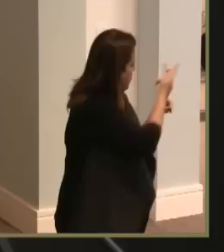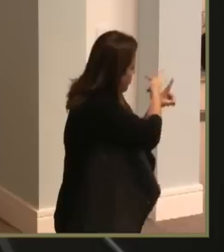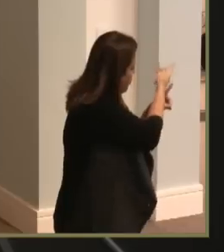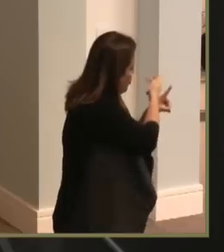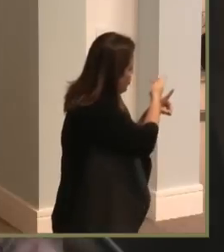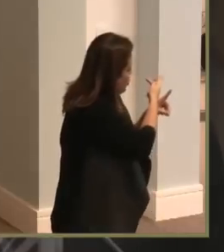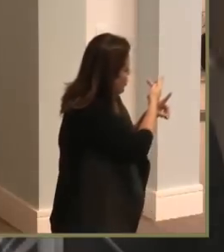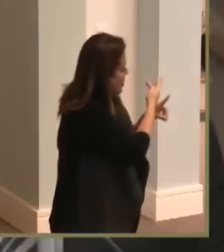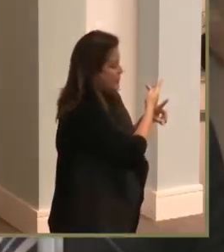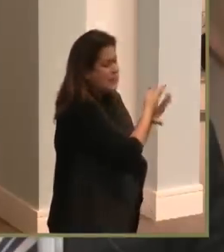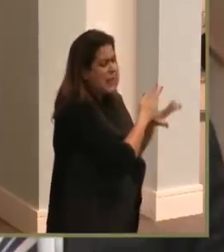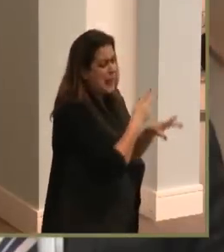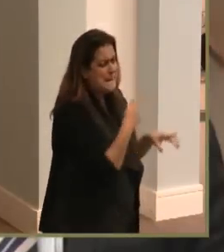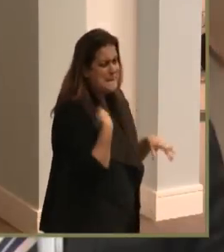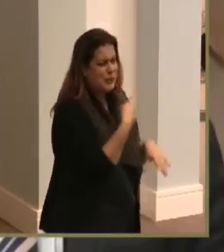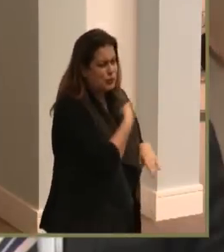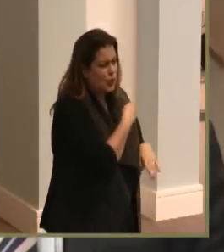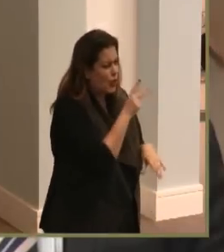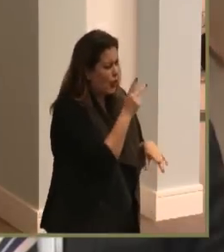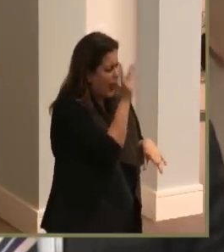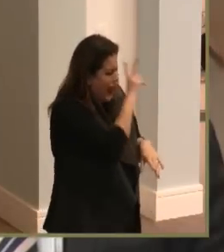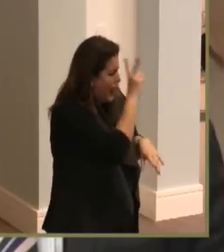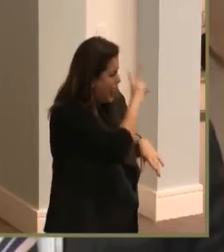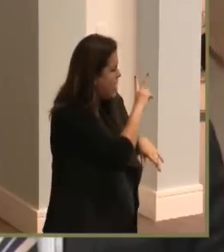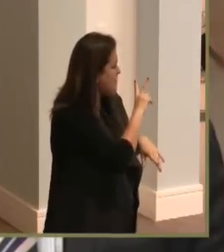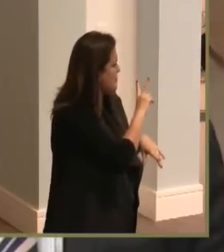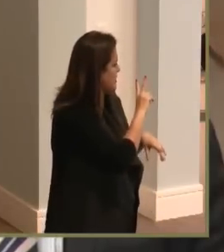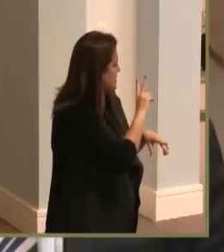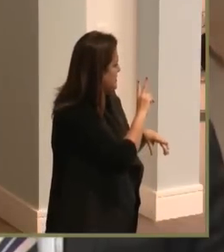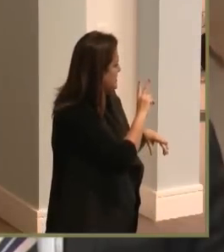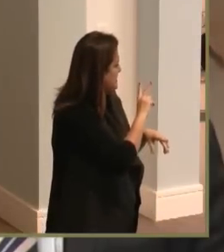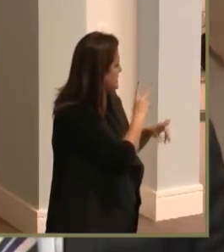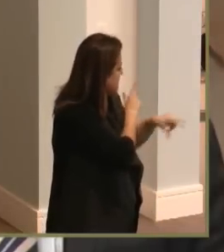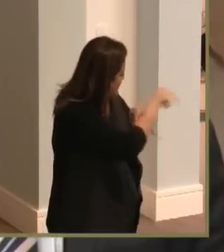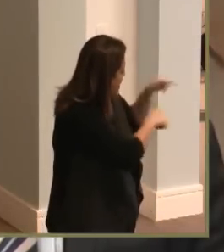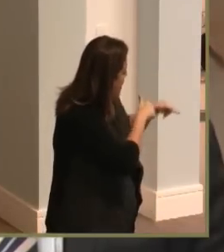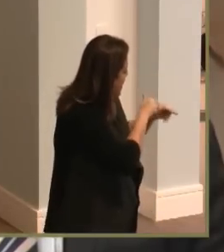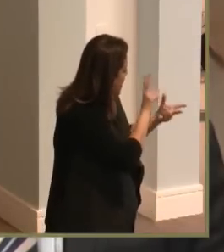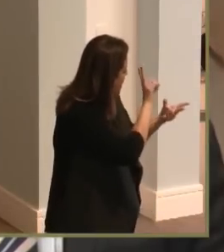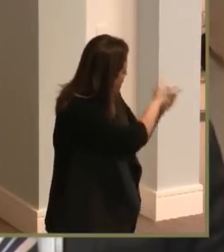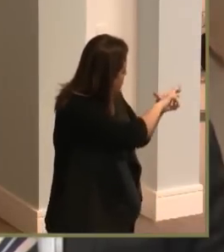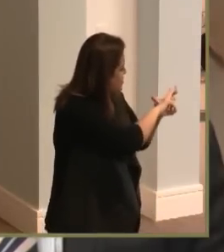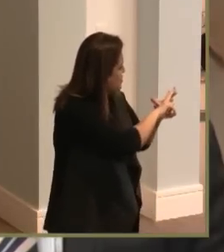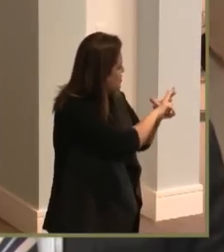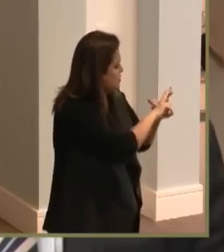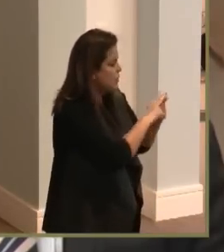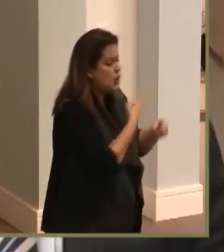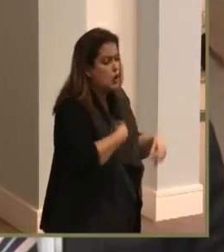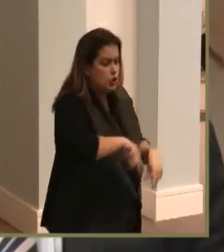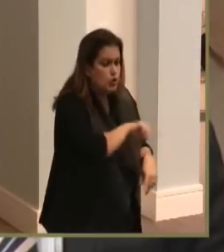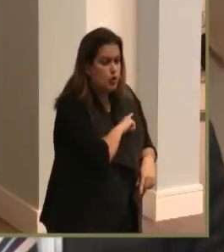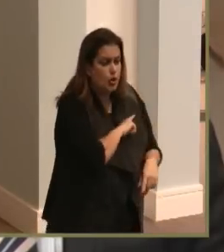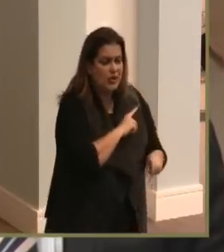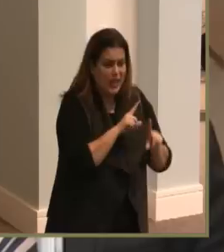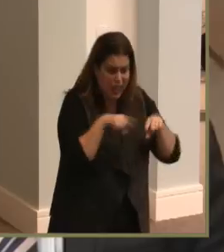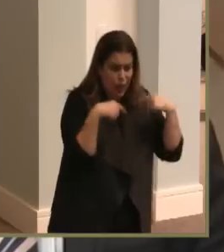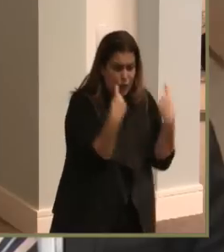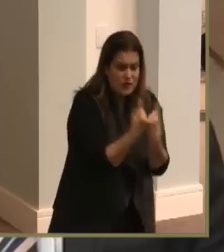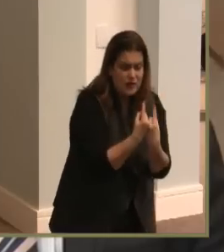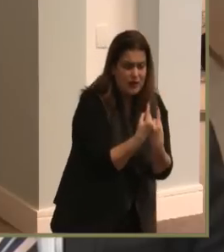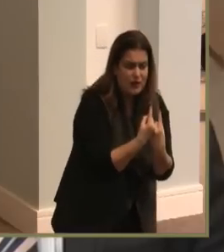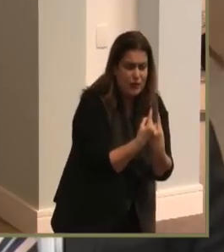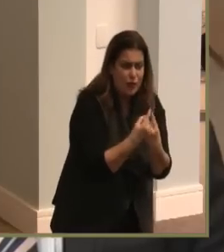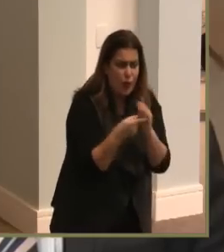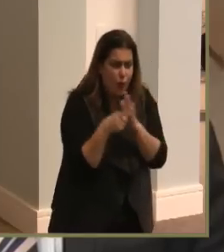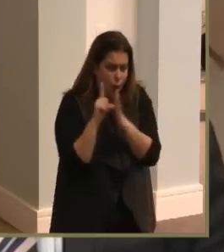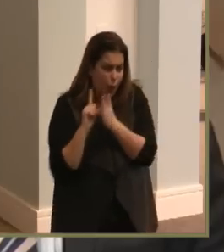reunião. Pastor, lembra daquela reunião sobre os presídios, capelania prisional? Sim, irmão, lembro. Nós estamos tendo uma reunião, teremos uma reunião, tiveram uma reunião